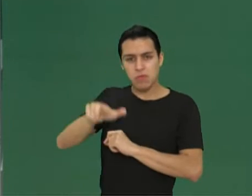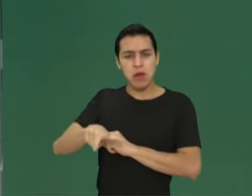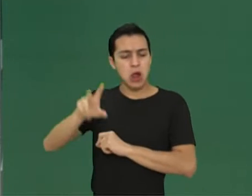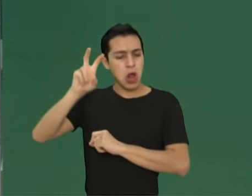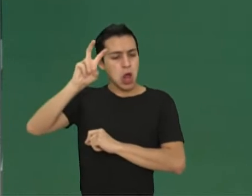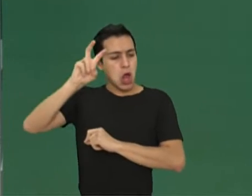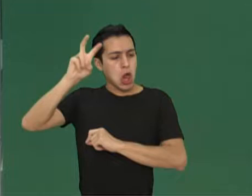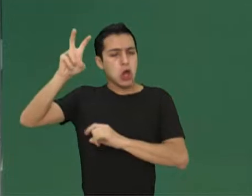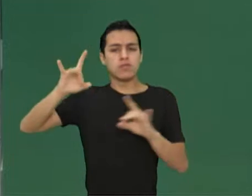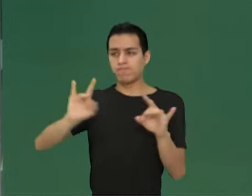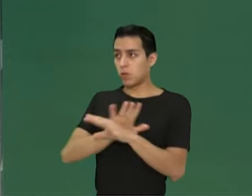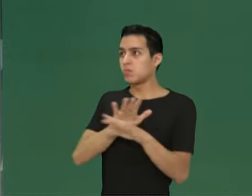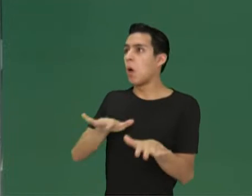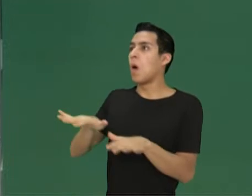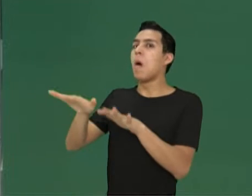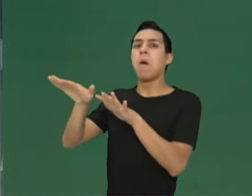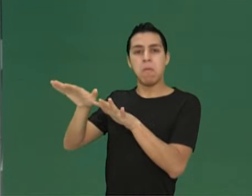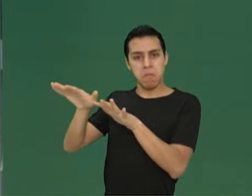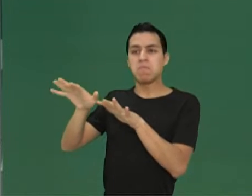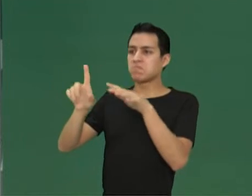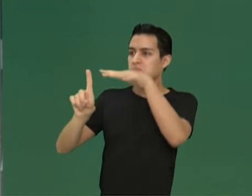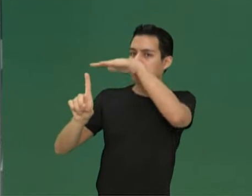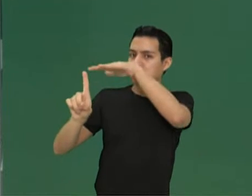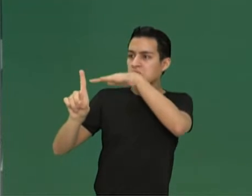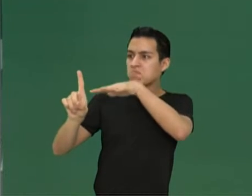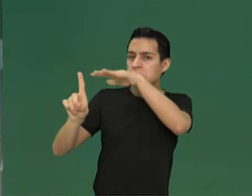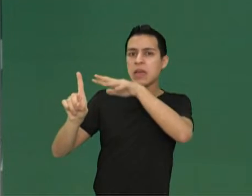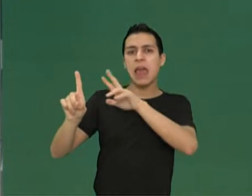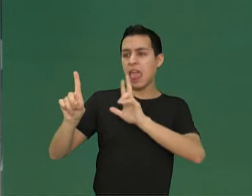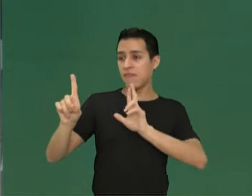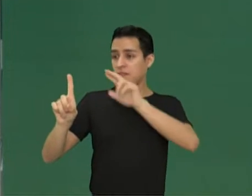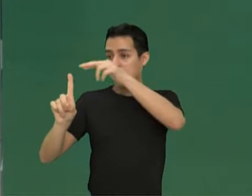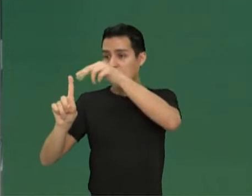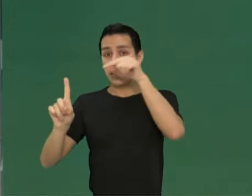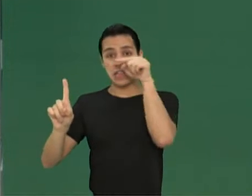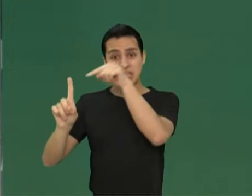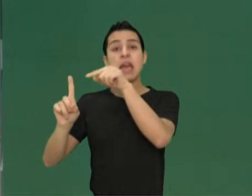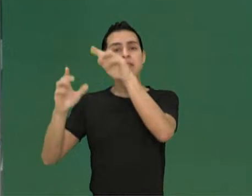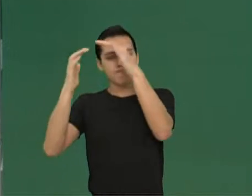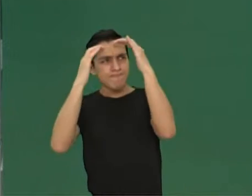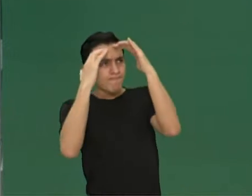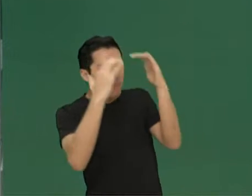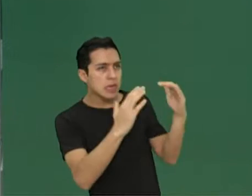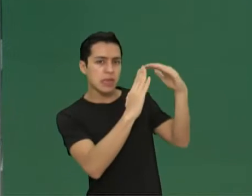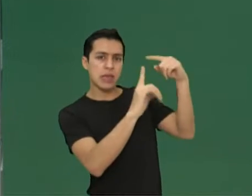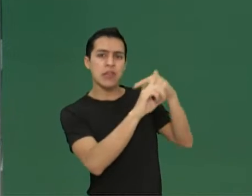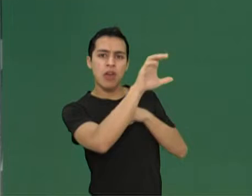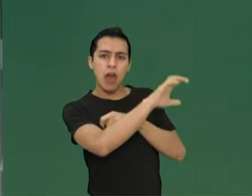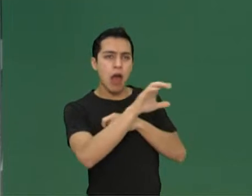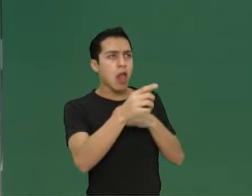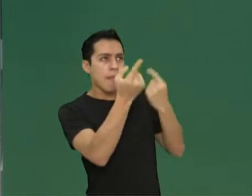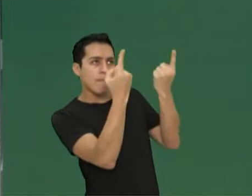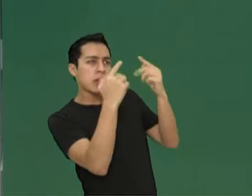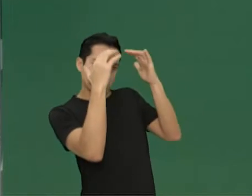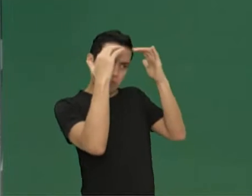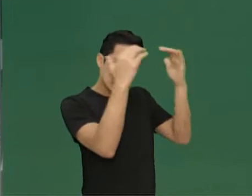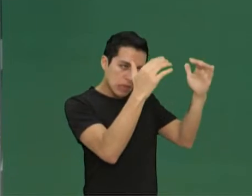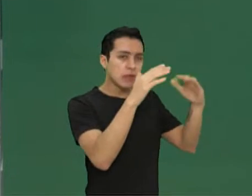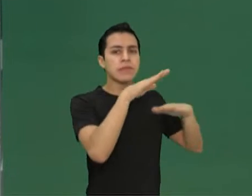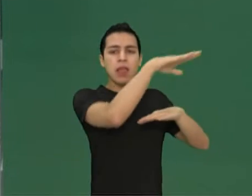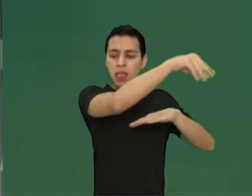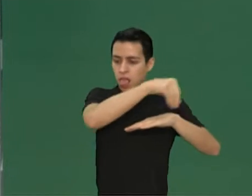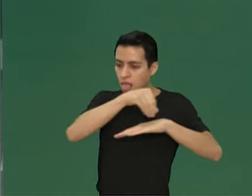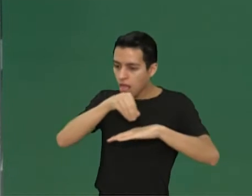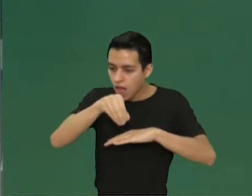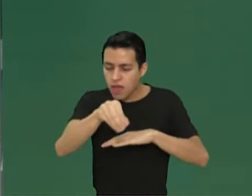estavam consolidadas, digamos assim, e com certeza submissas, né, à Igreja Católica, tá? Então se tinha uma questão muito